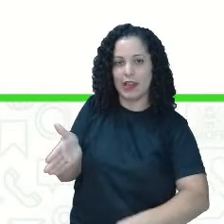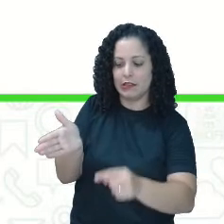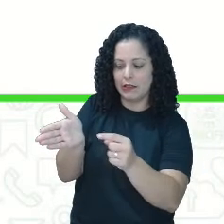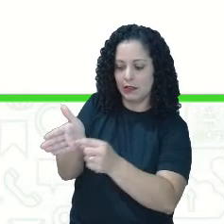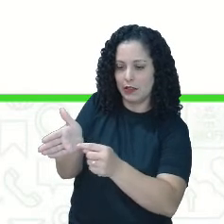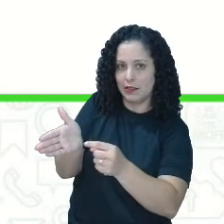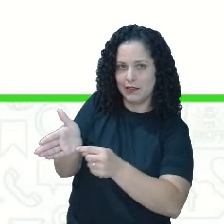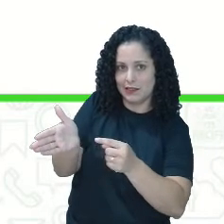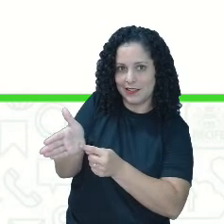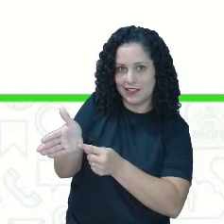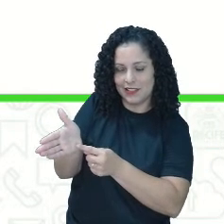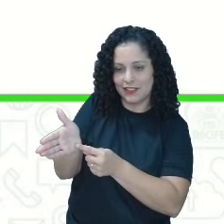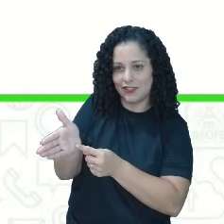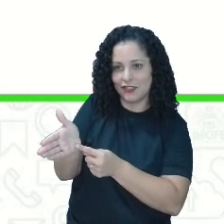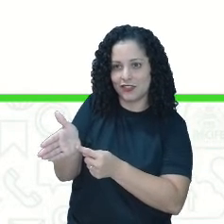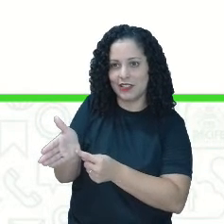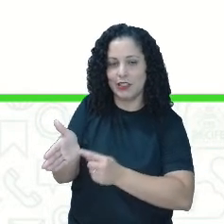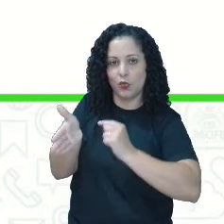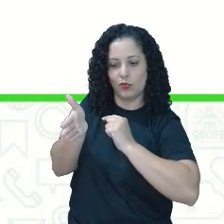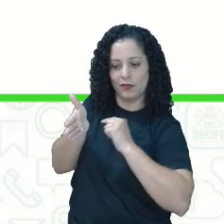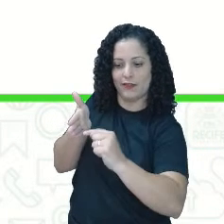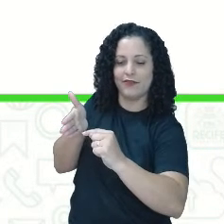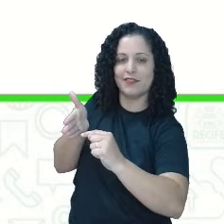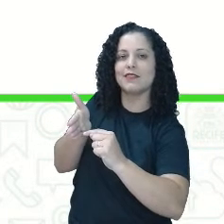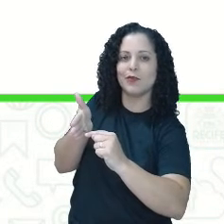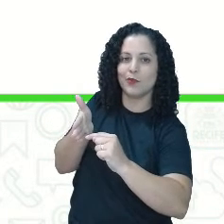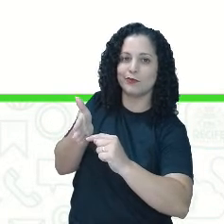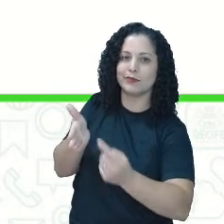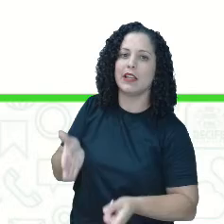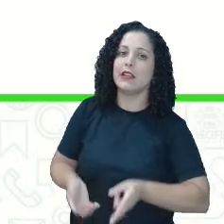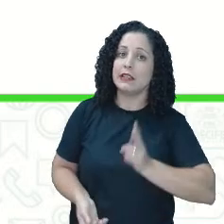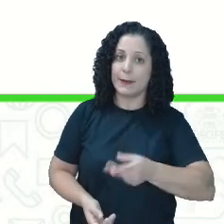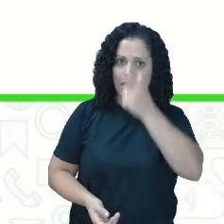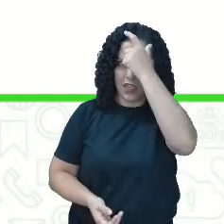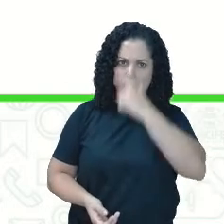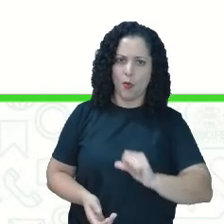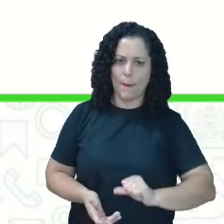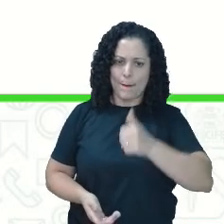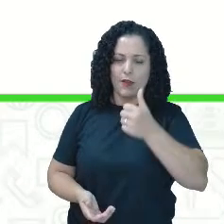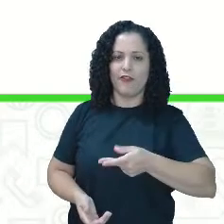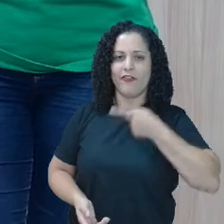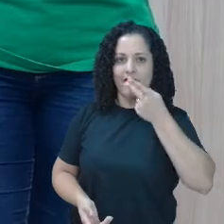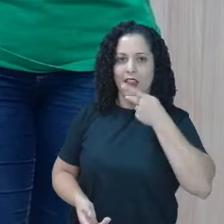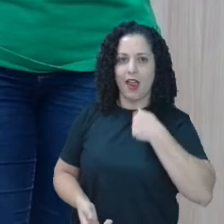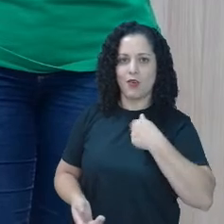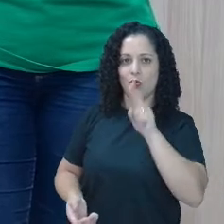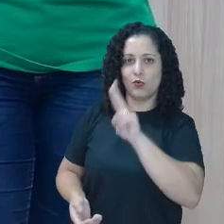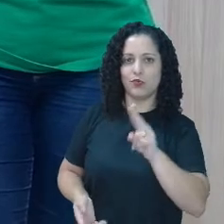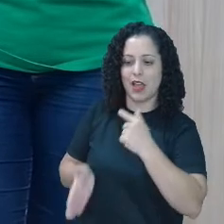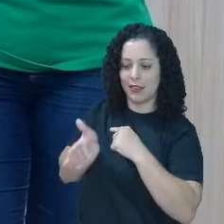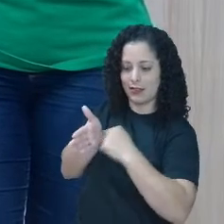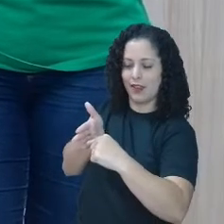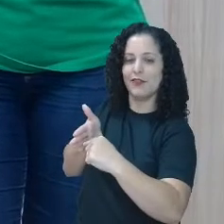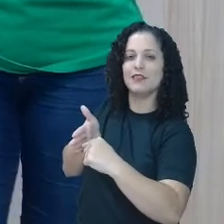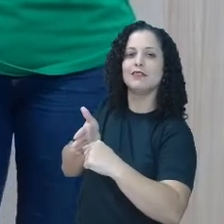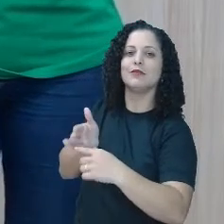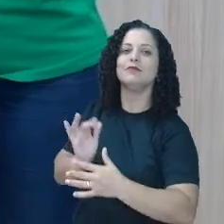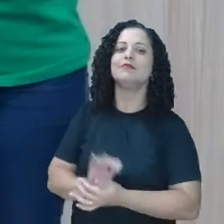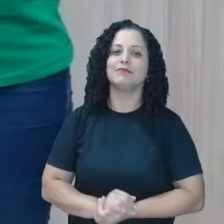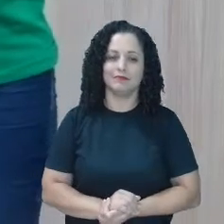reticência e o travessão. Sempre que eu vou falar, eu vou colocar aquele travessão. Não é,